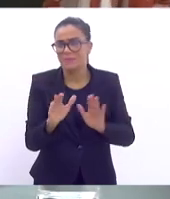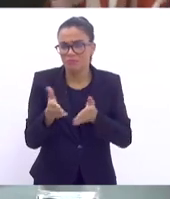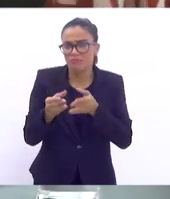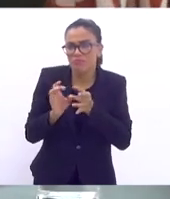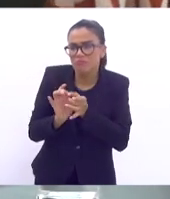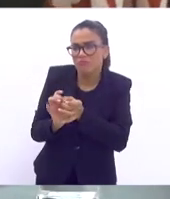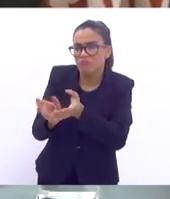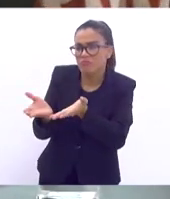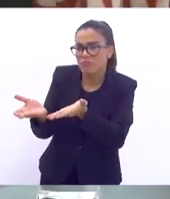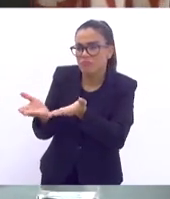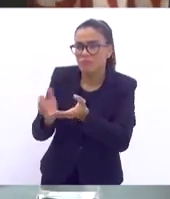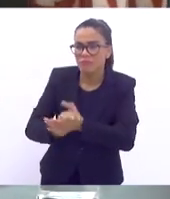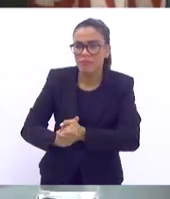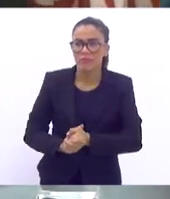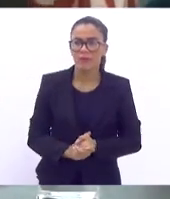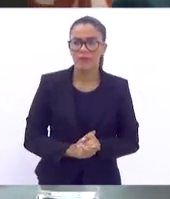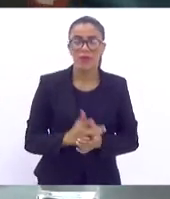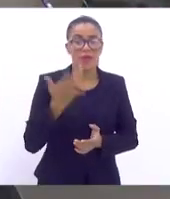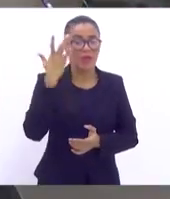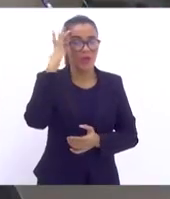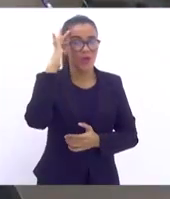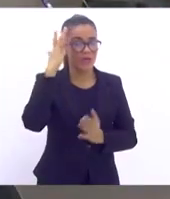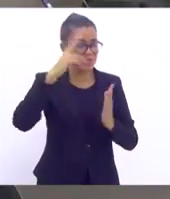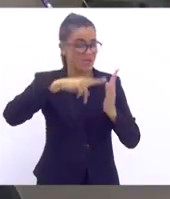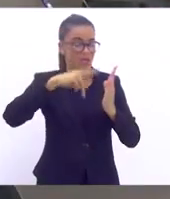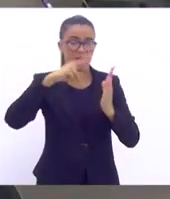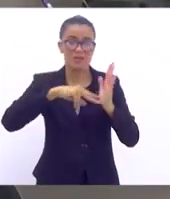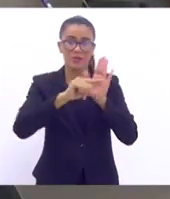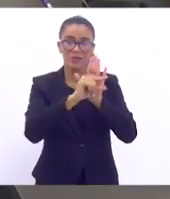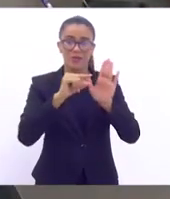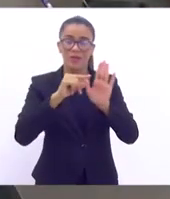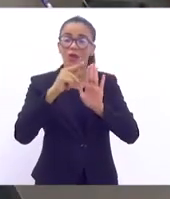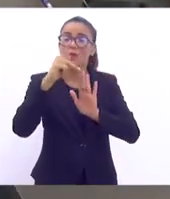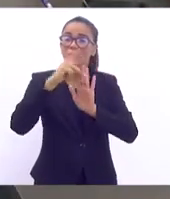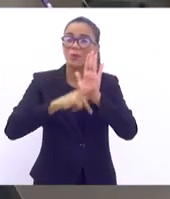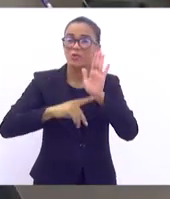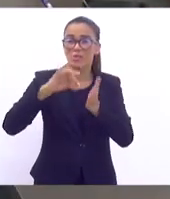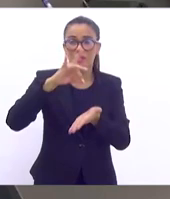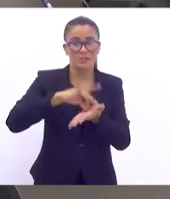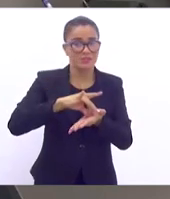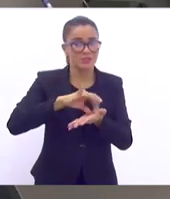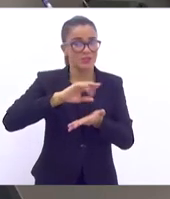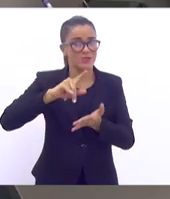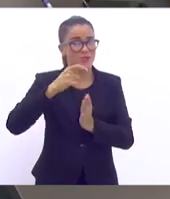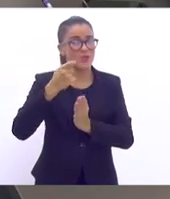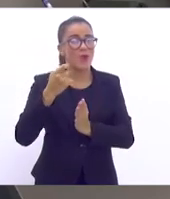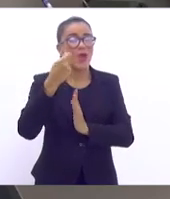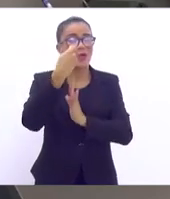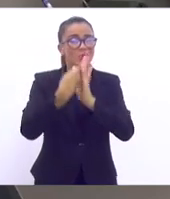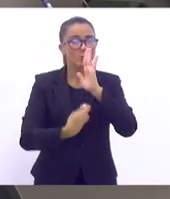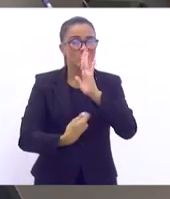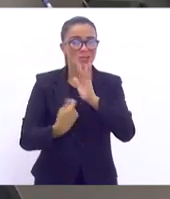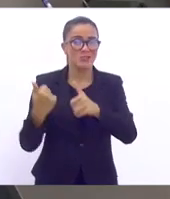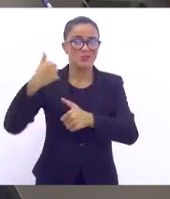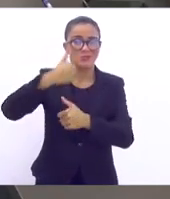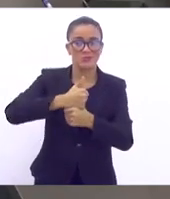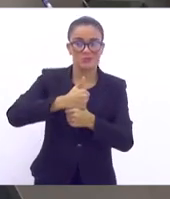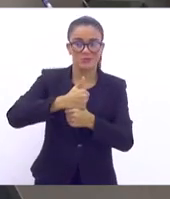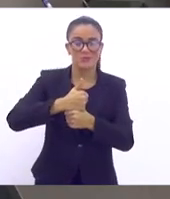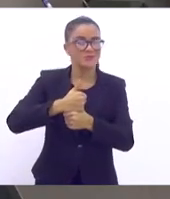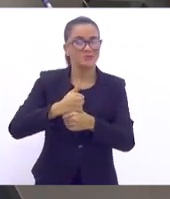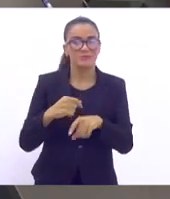acho que o senhor tá baseando a leitura das emendas no projeto originário não no texto substitutivo que é o que nós